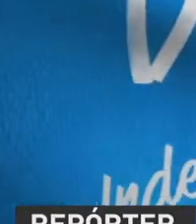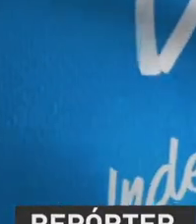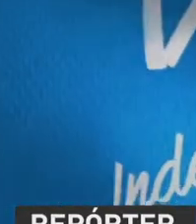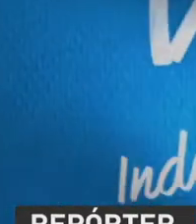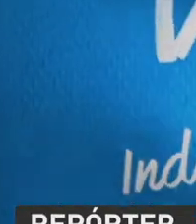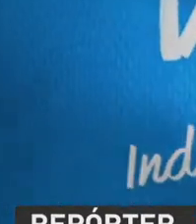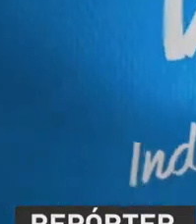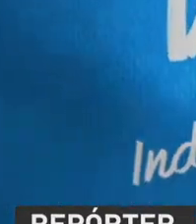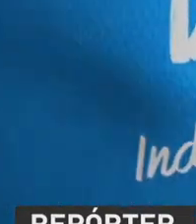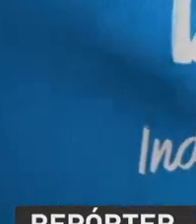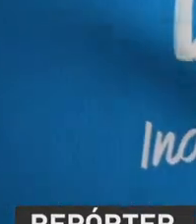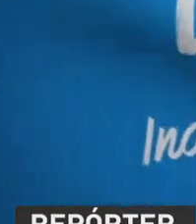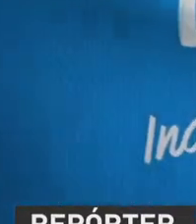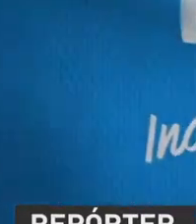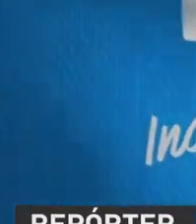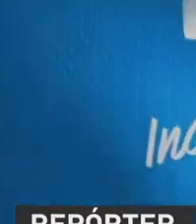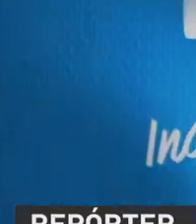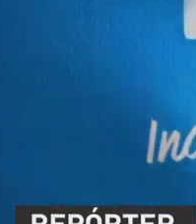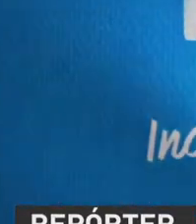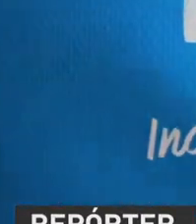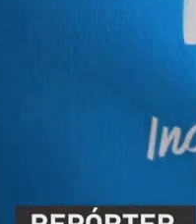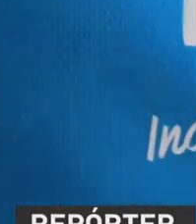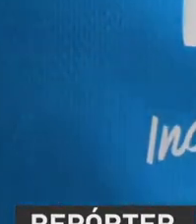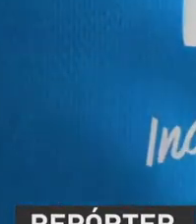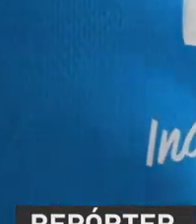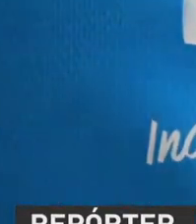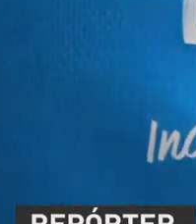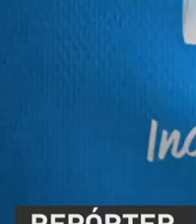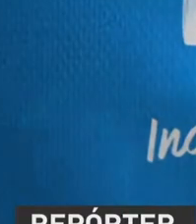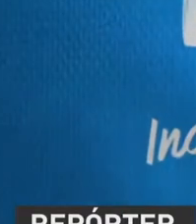Viva a sua independência, 7 de setembro.